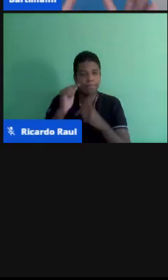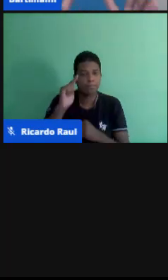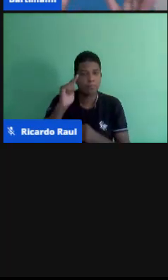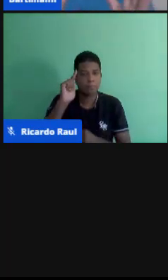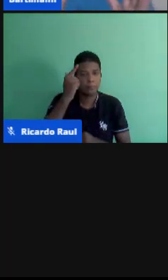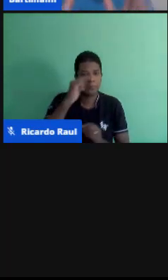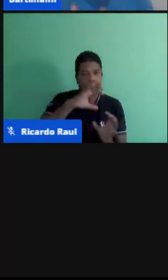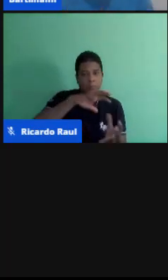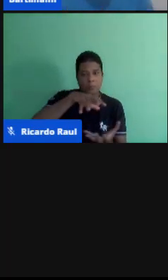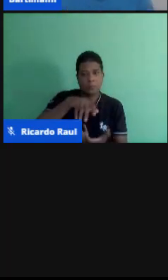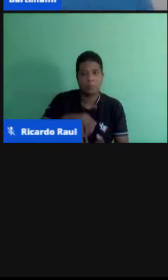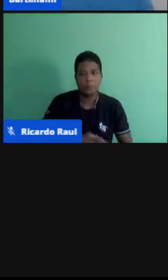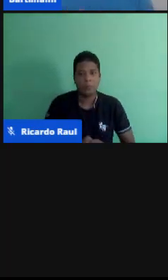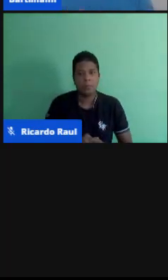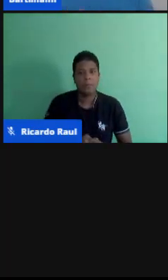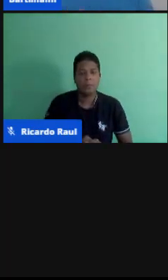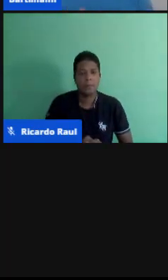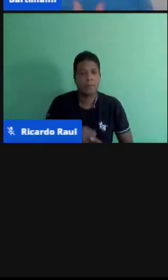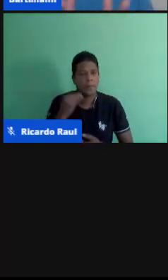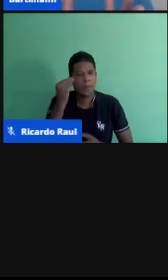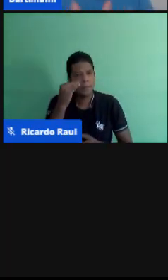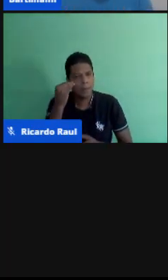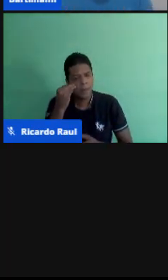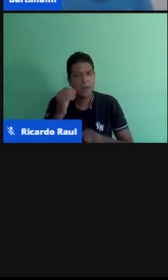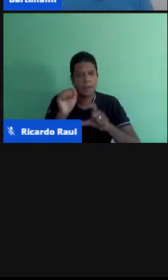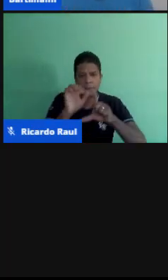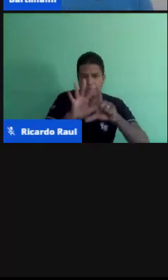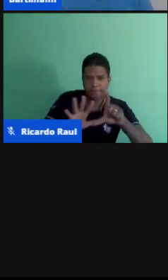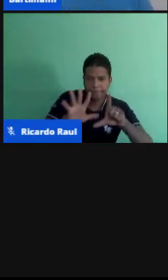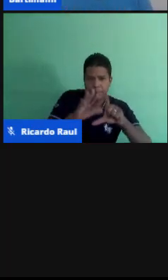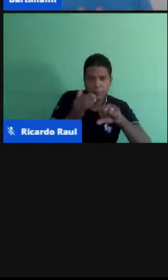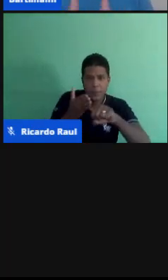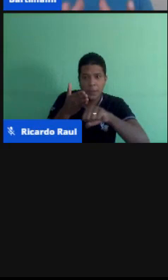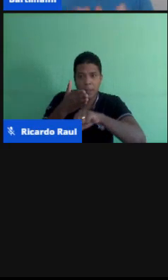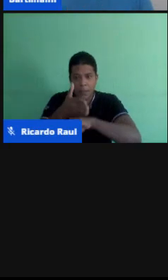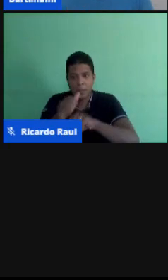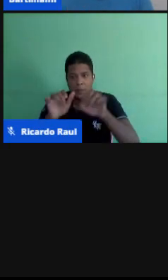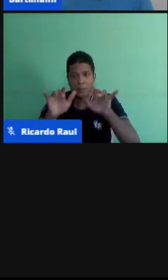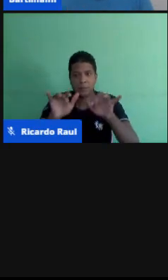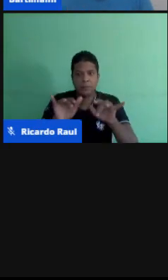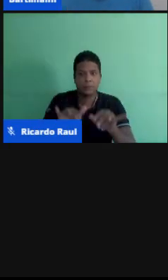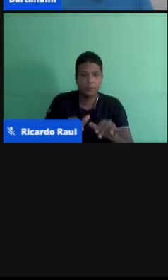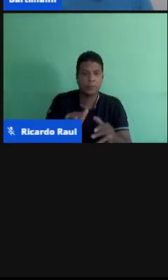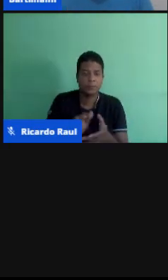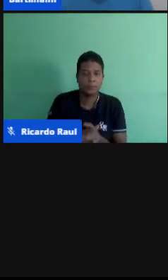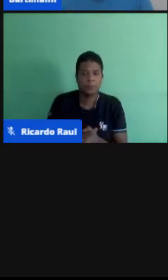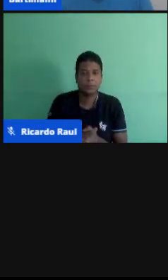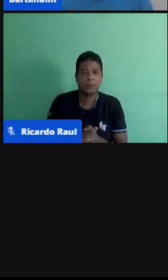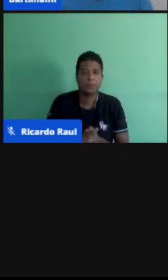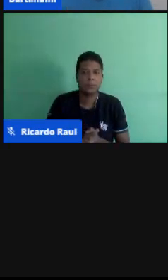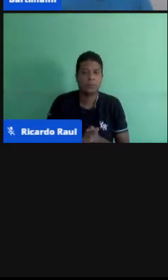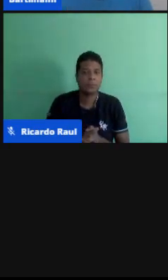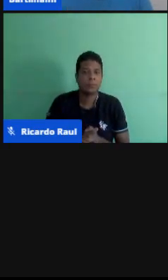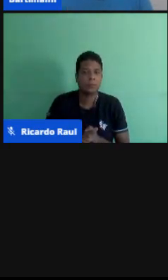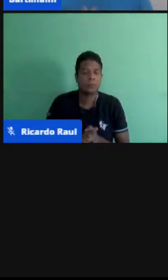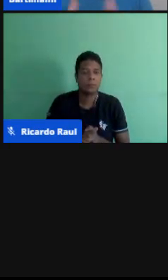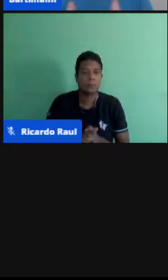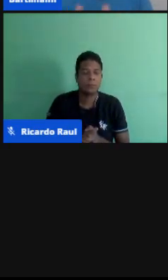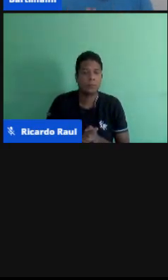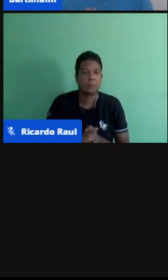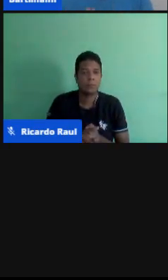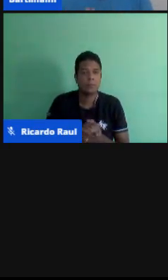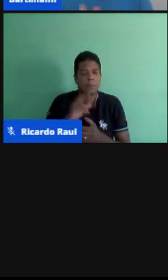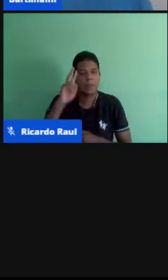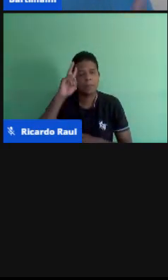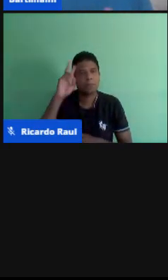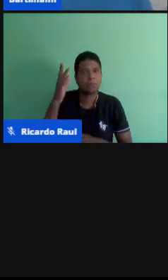Bom, experimentem a plataforma, acessem a plataforma, tentem gerar esses dados, tá? Lembrando, né, acho que